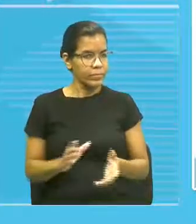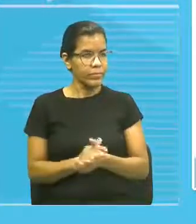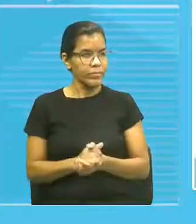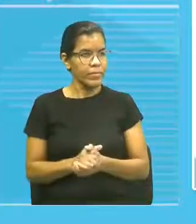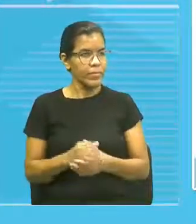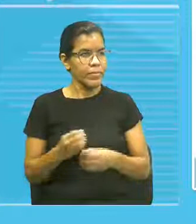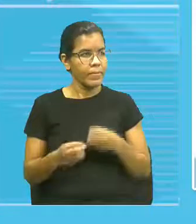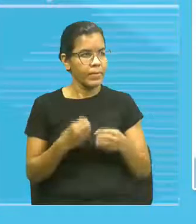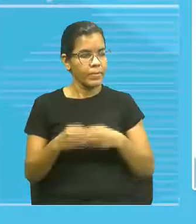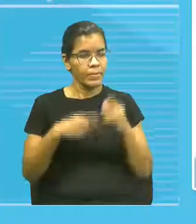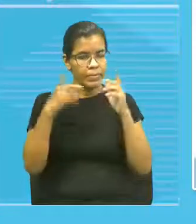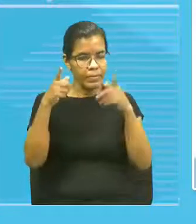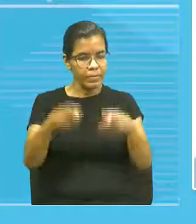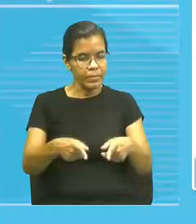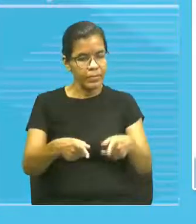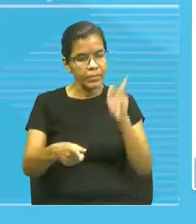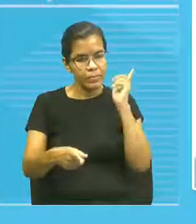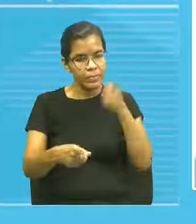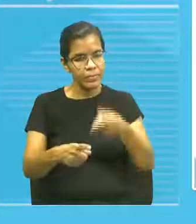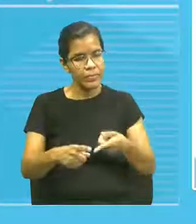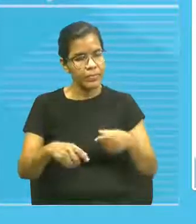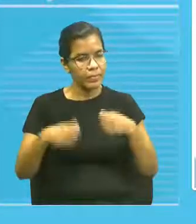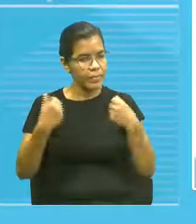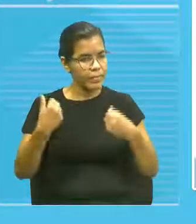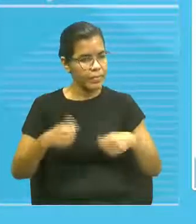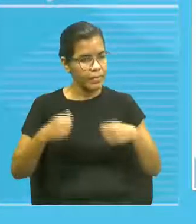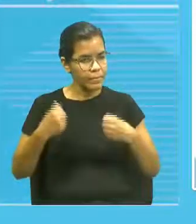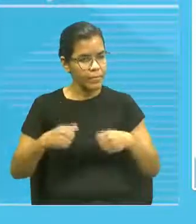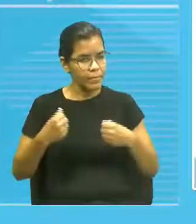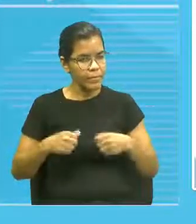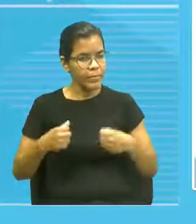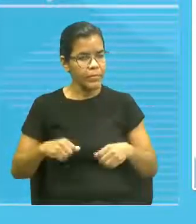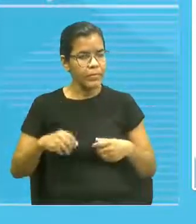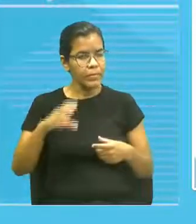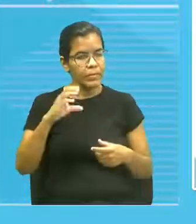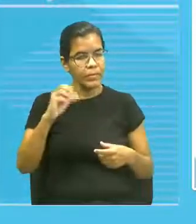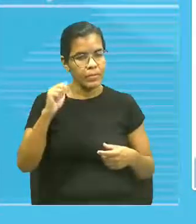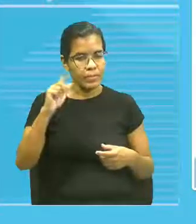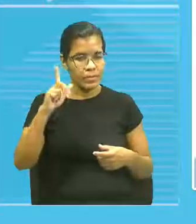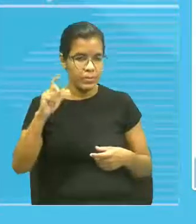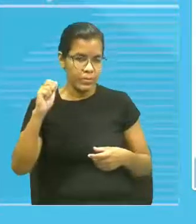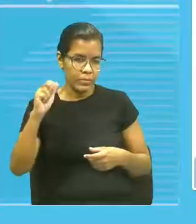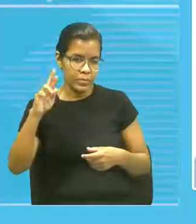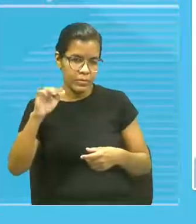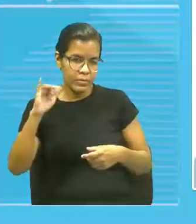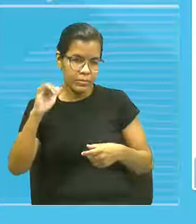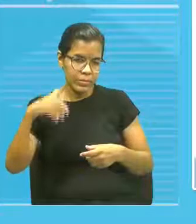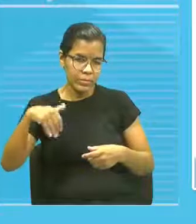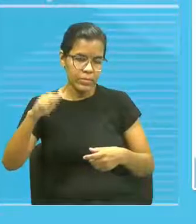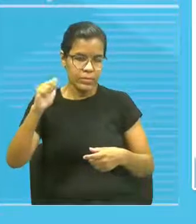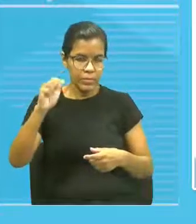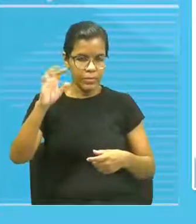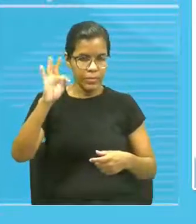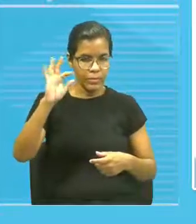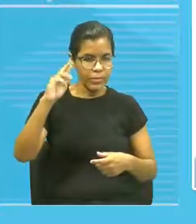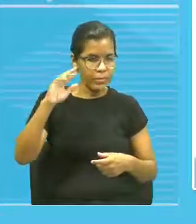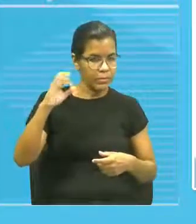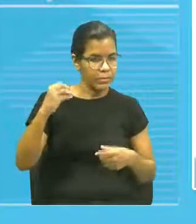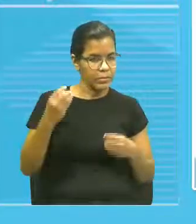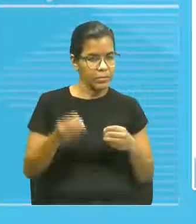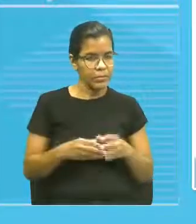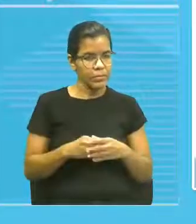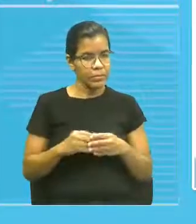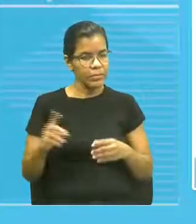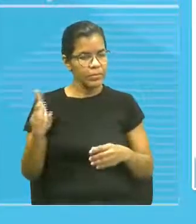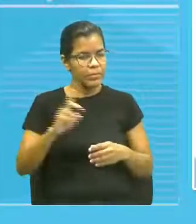Então, para a gente determinar, precisa de um calorímetro. Só que daí, eu vou determinar isso